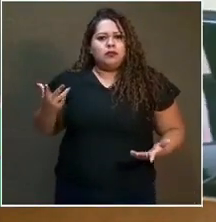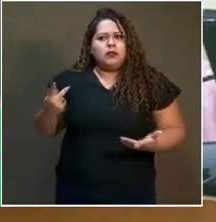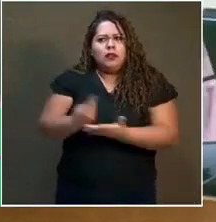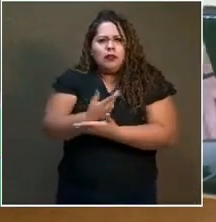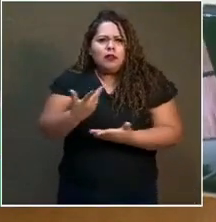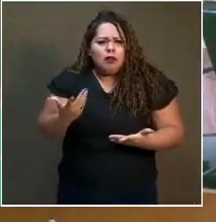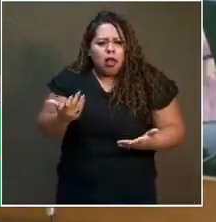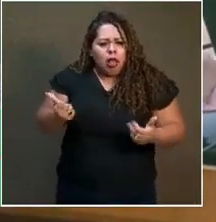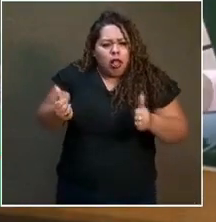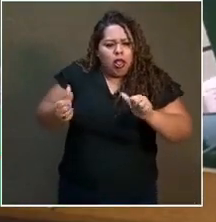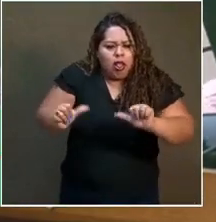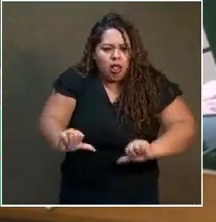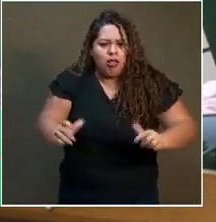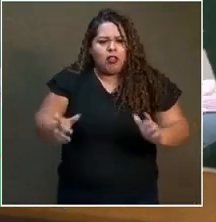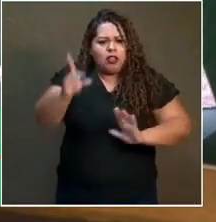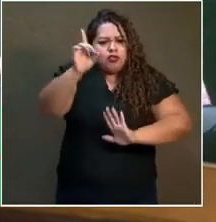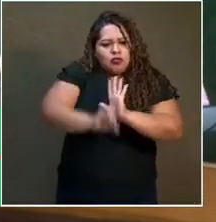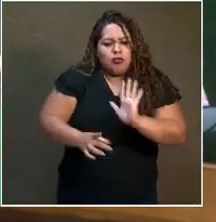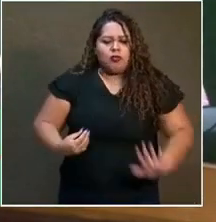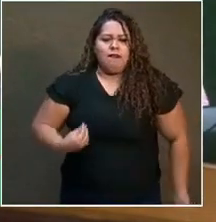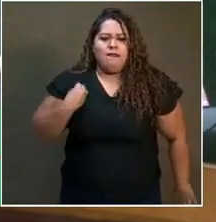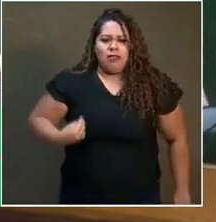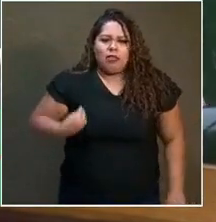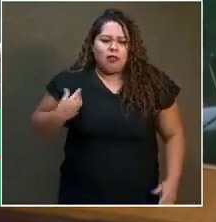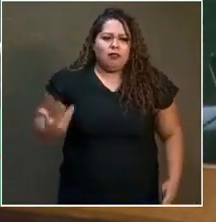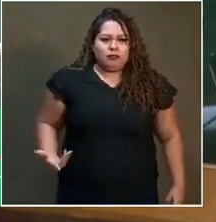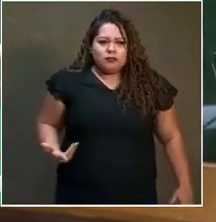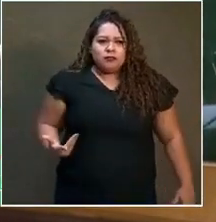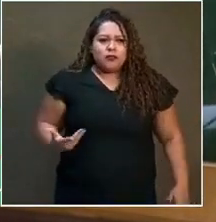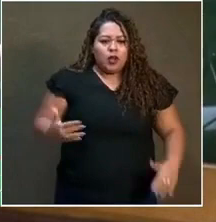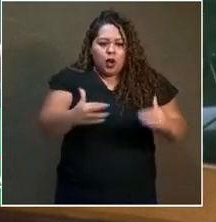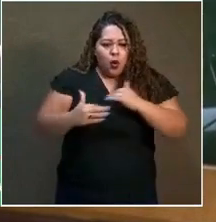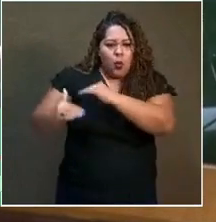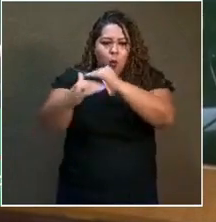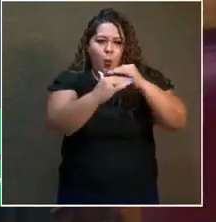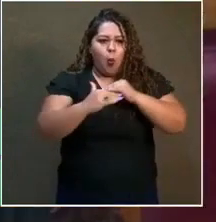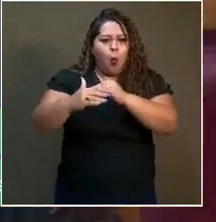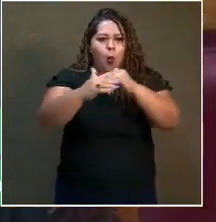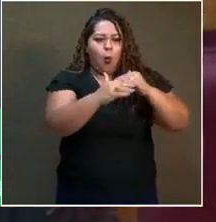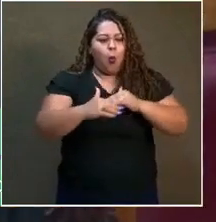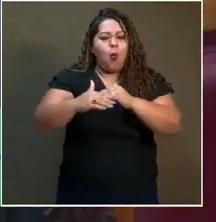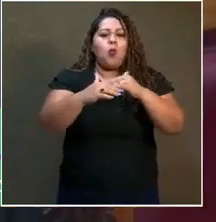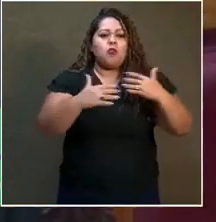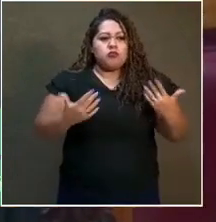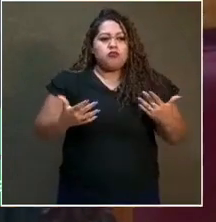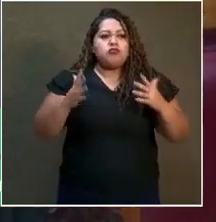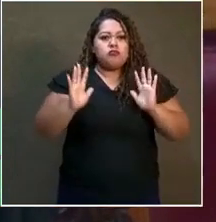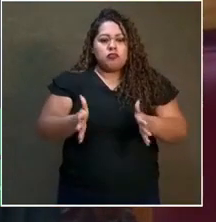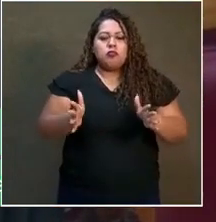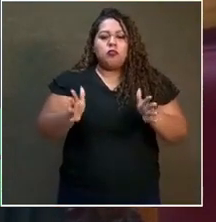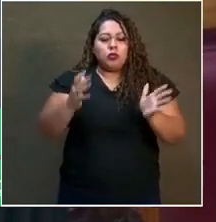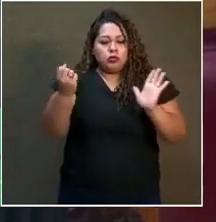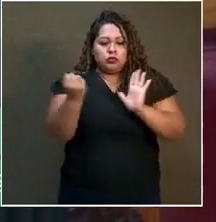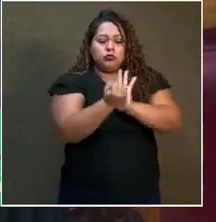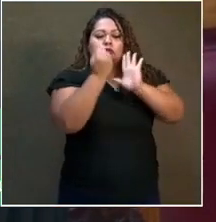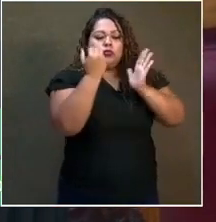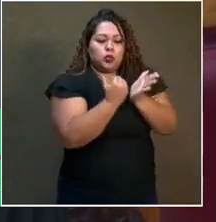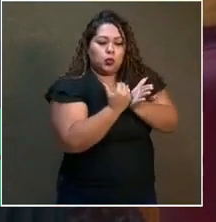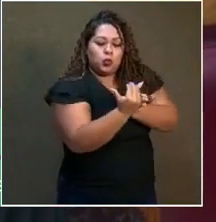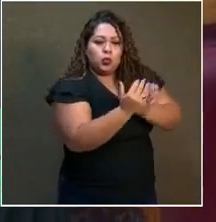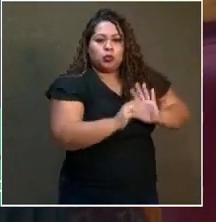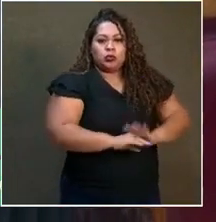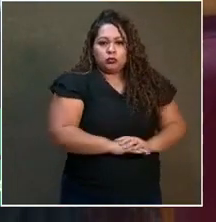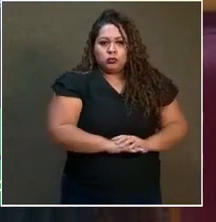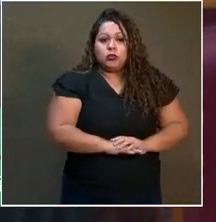de princípio do direito à vida, do igualdade de gênero. Fiz o registro no início, o Erlan registrou, fiz o